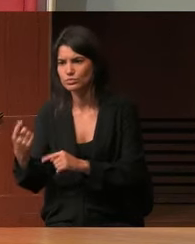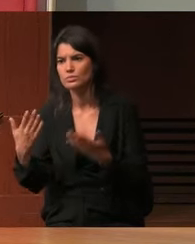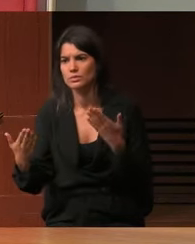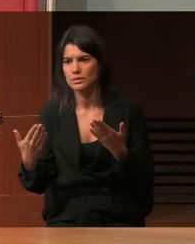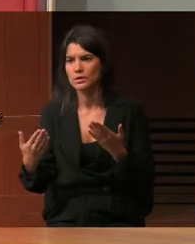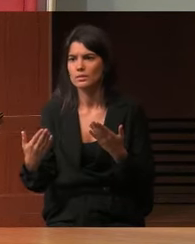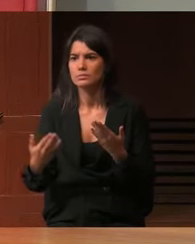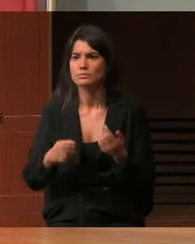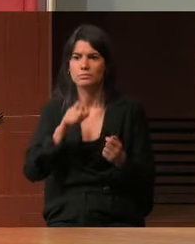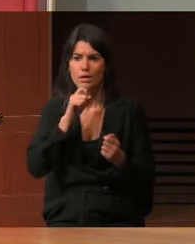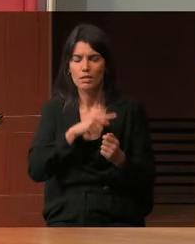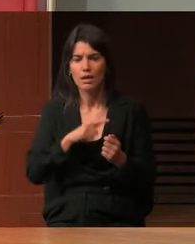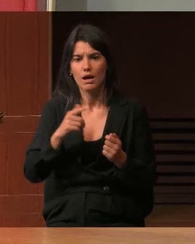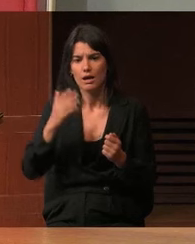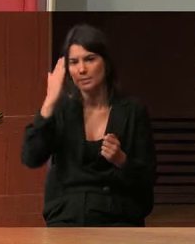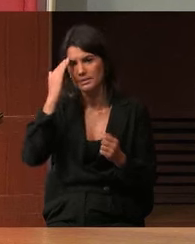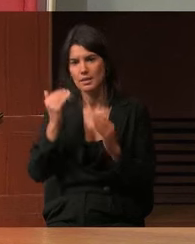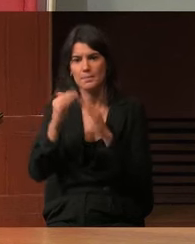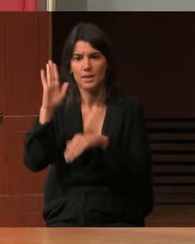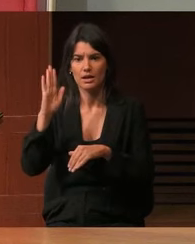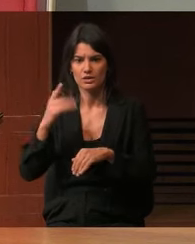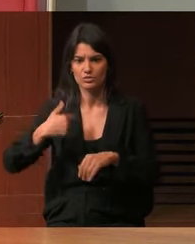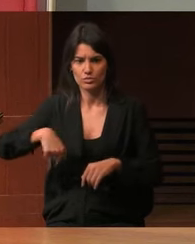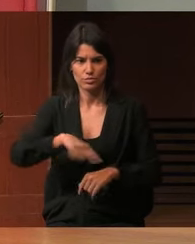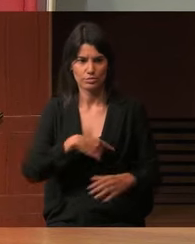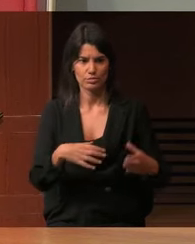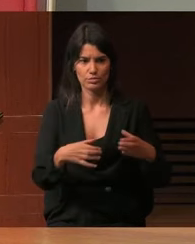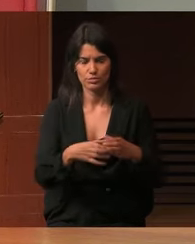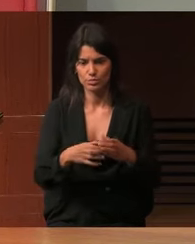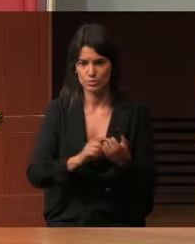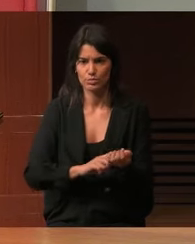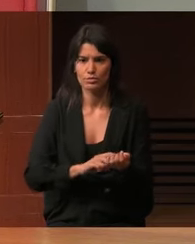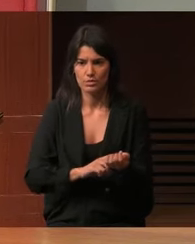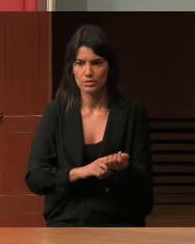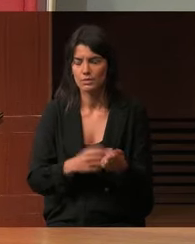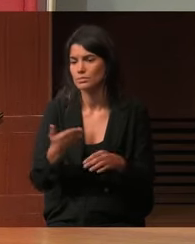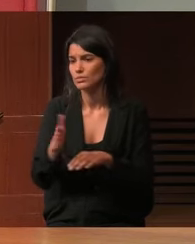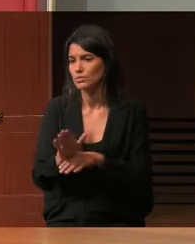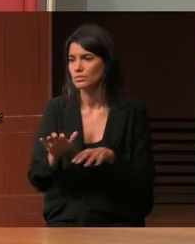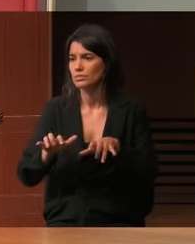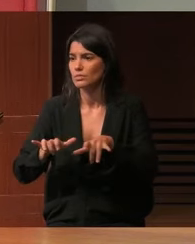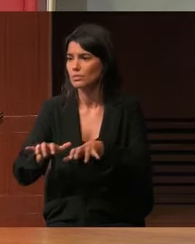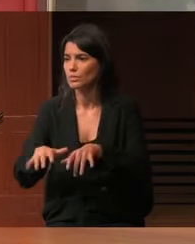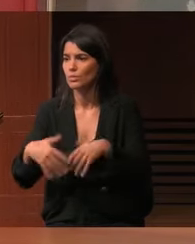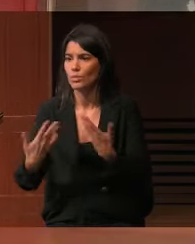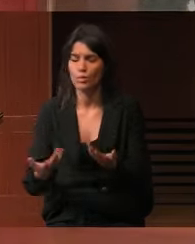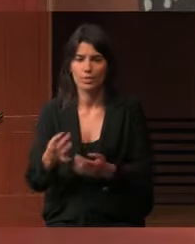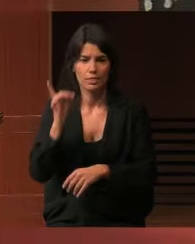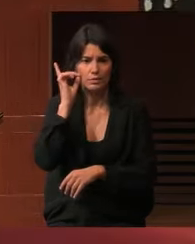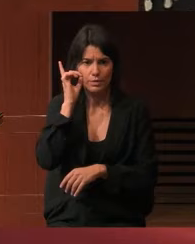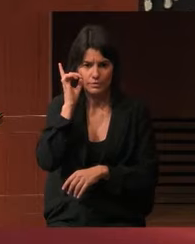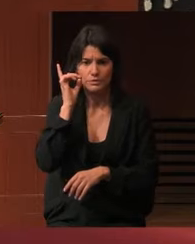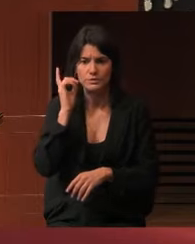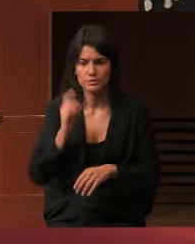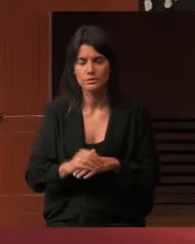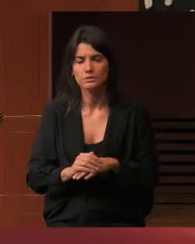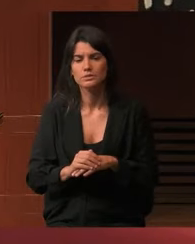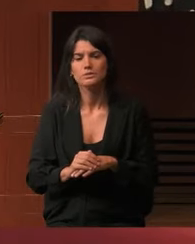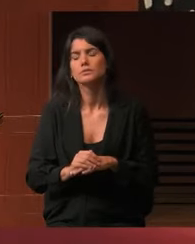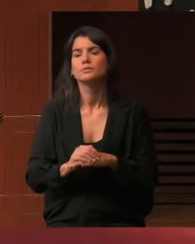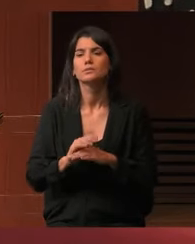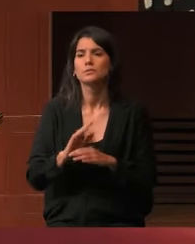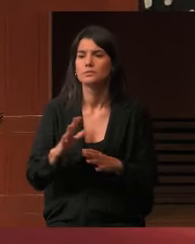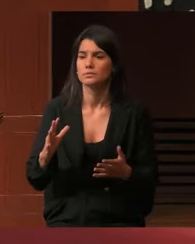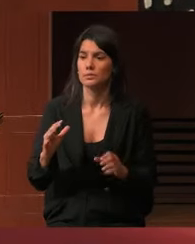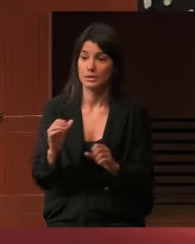uma intensidade superior à da nossa espécie, o que seria o caso de computadores ou telemóveis. Para terminar esta